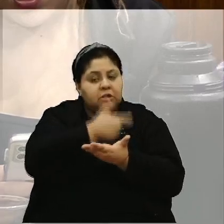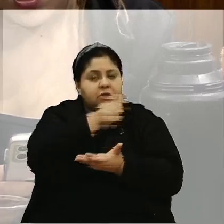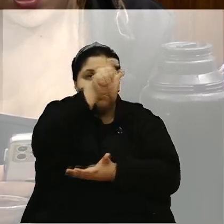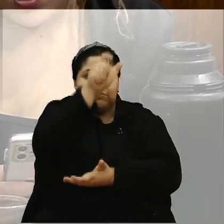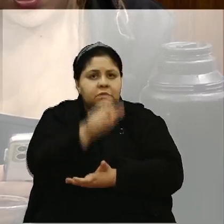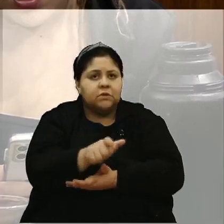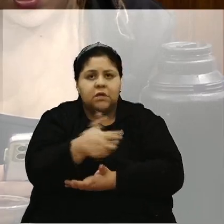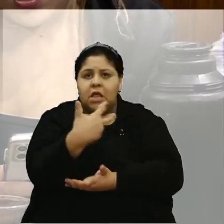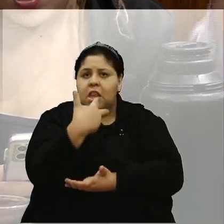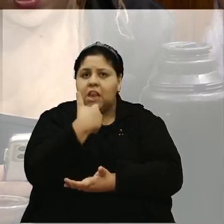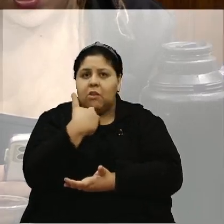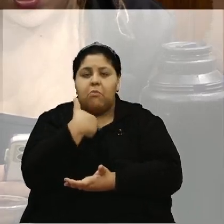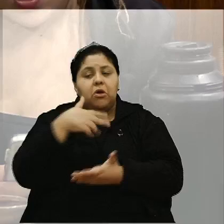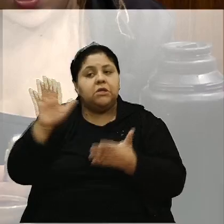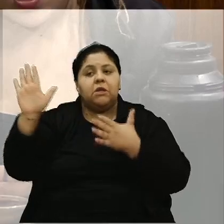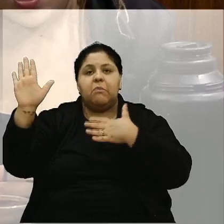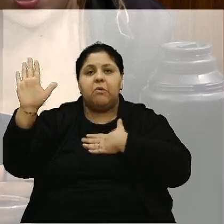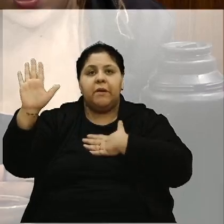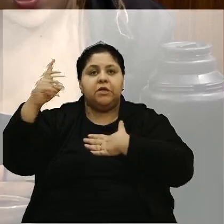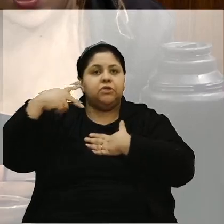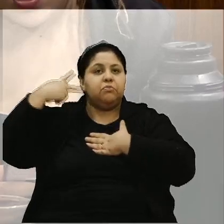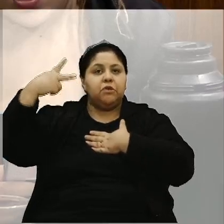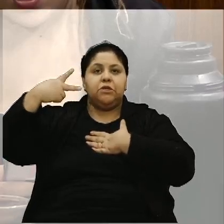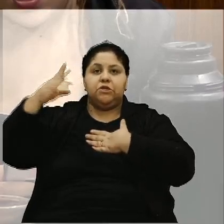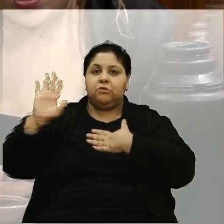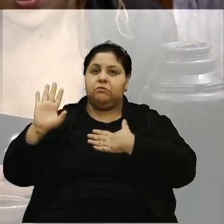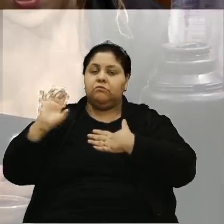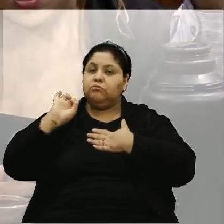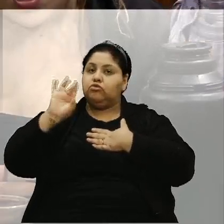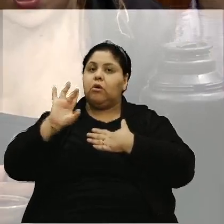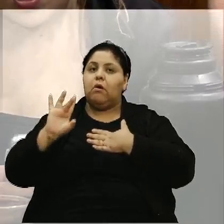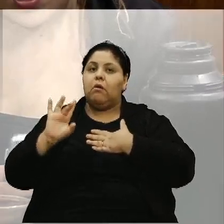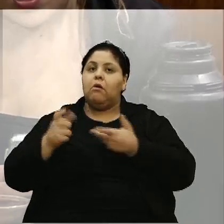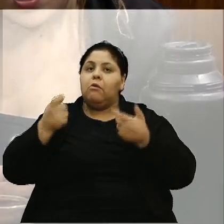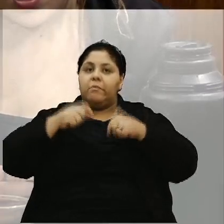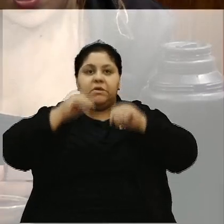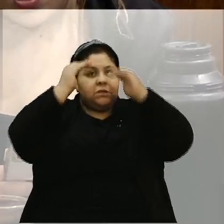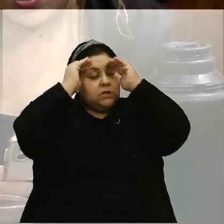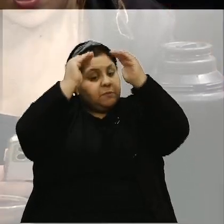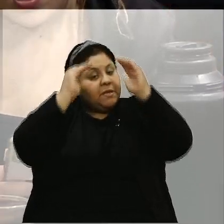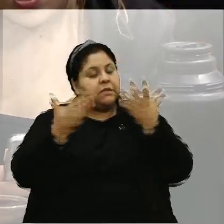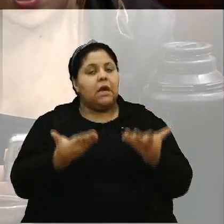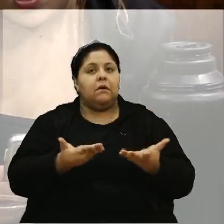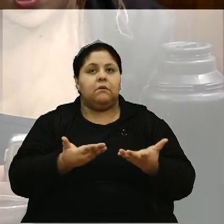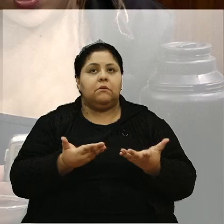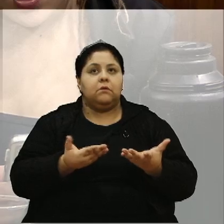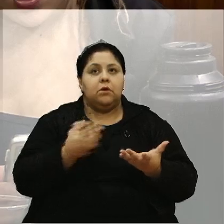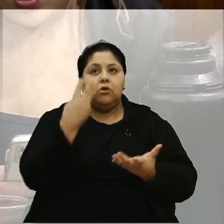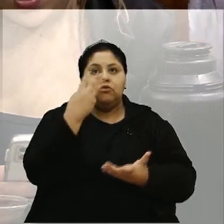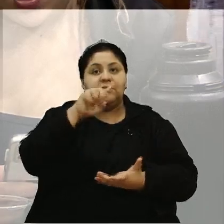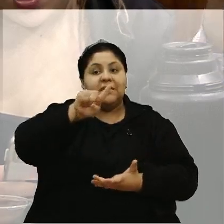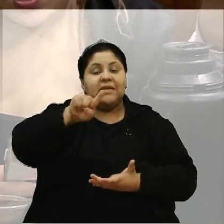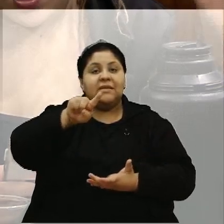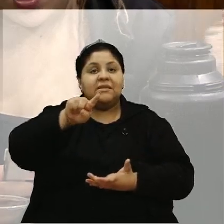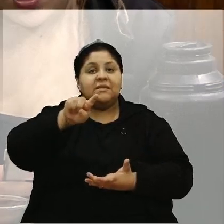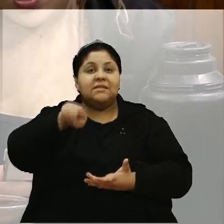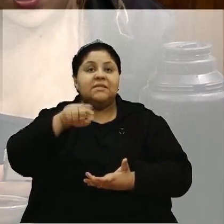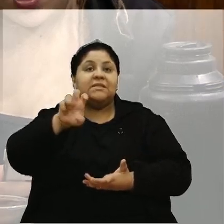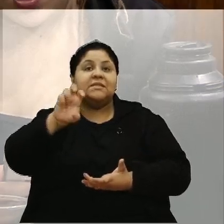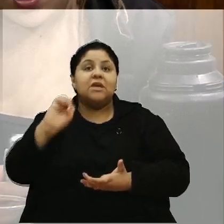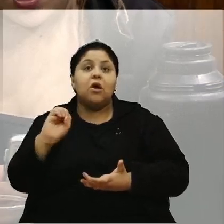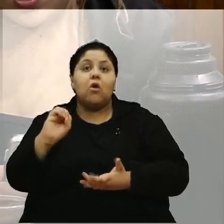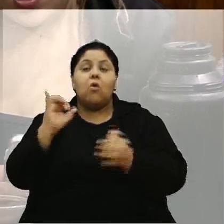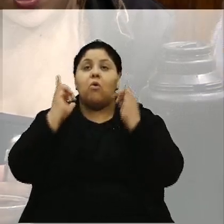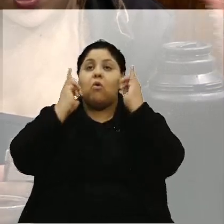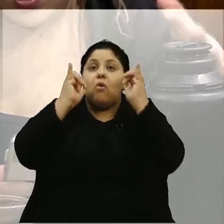não podem ficar na promessa de político que faz proposta, vereador Velocino. Como foi os 13,50 da passagem, como foi o